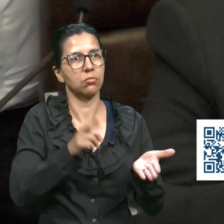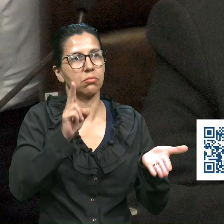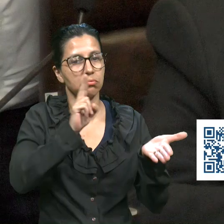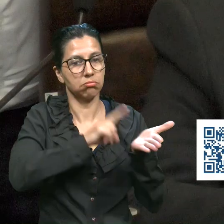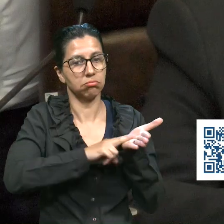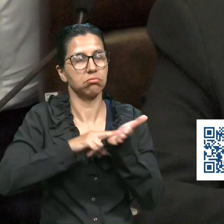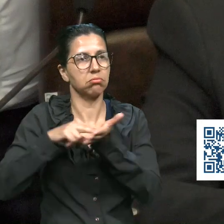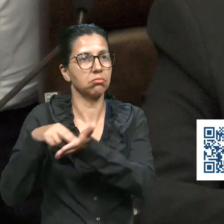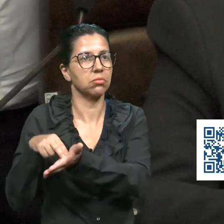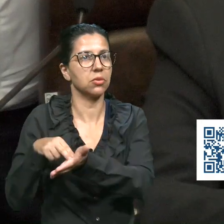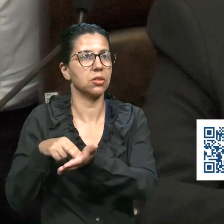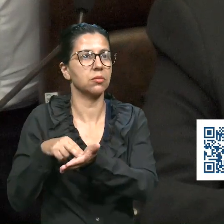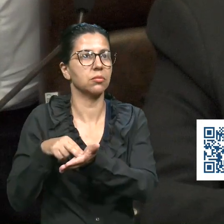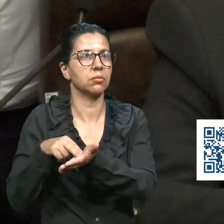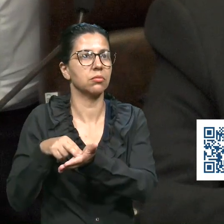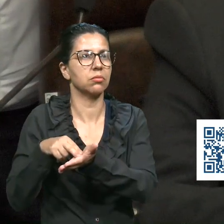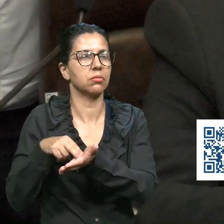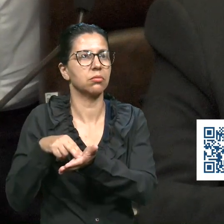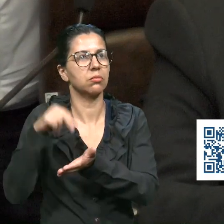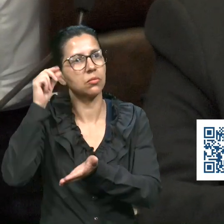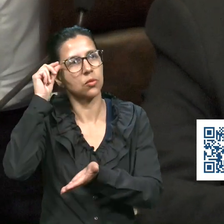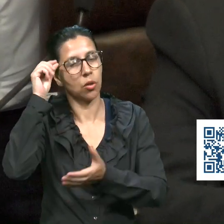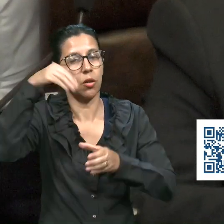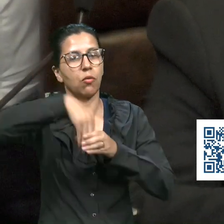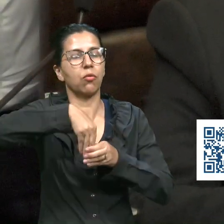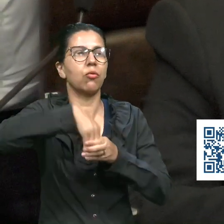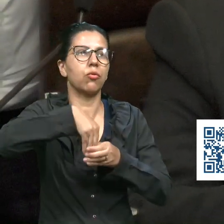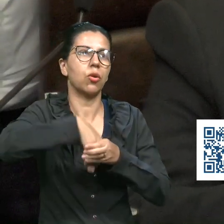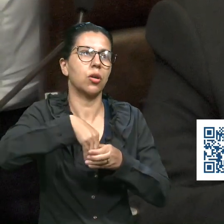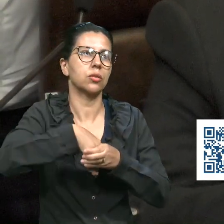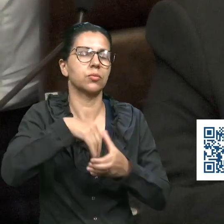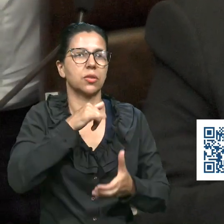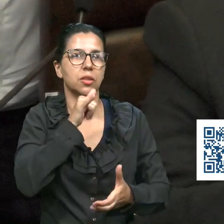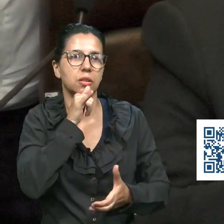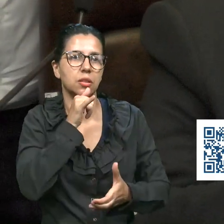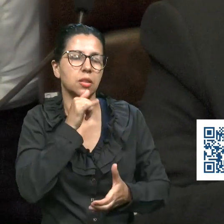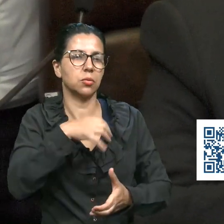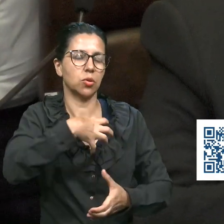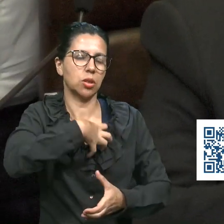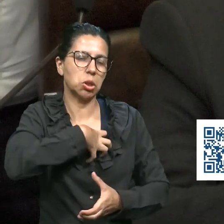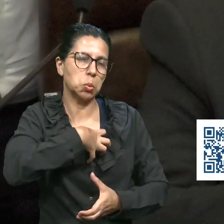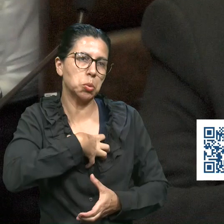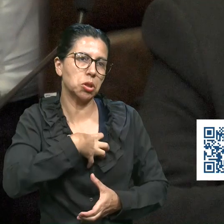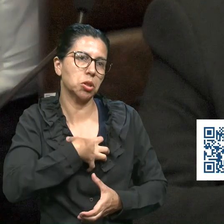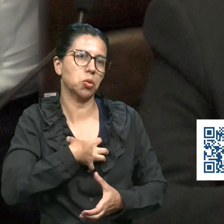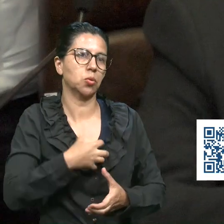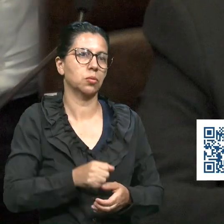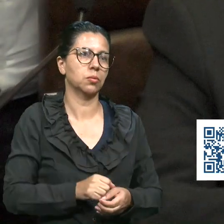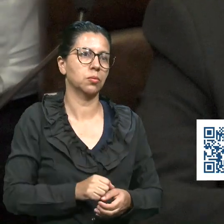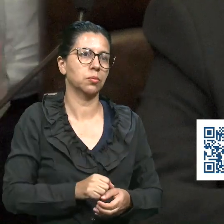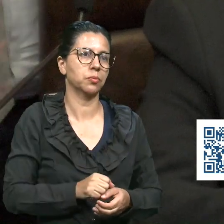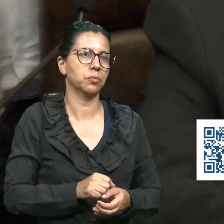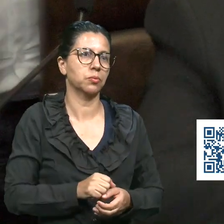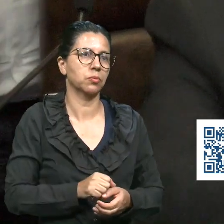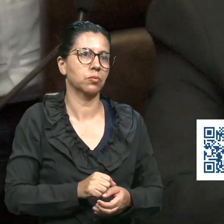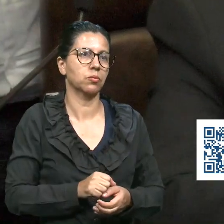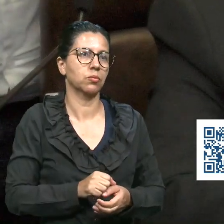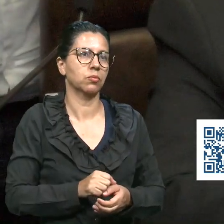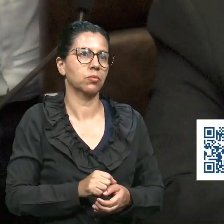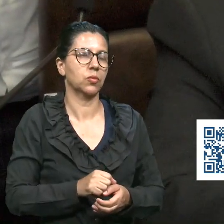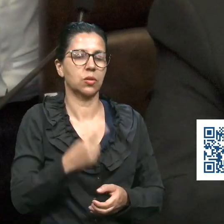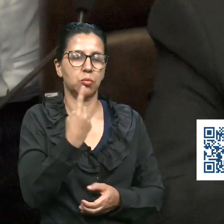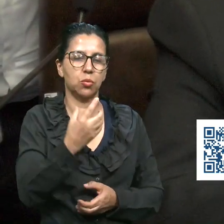direito. Requerimentos que dependem de discussão e votação, que são os votos de pesar, no termo do artigo 103 do Regimento Interno. Quanto aos requerimentos de pesar,